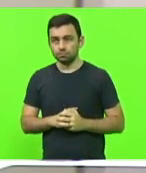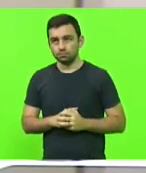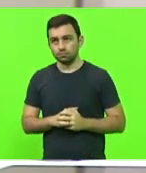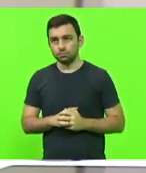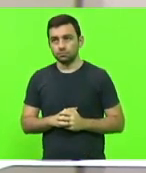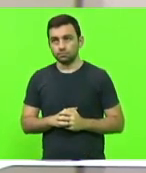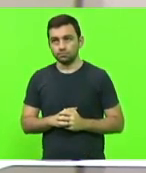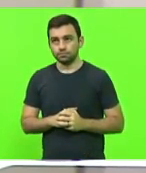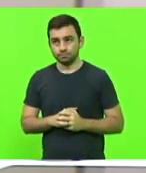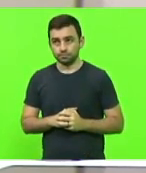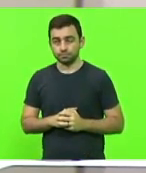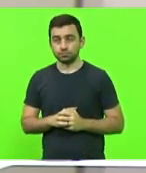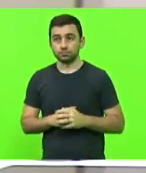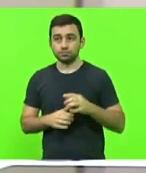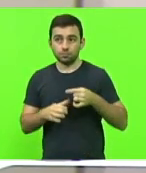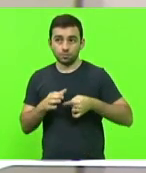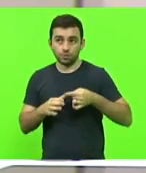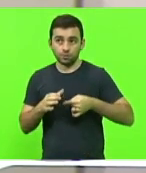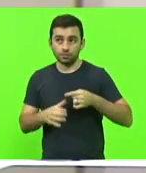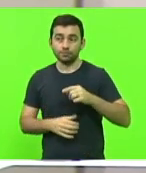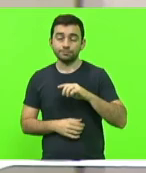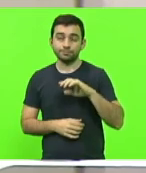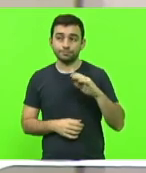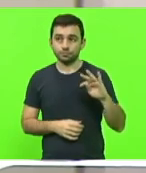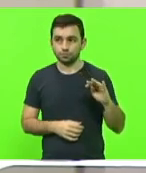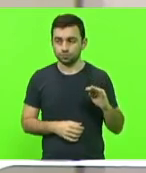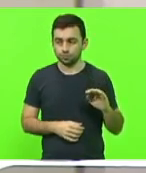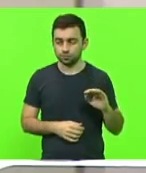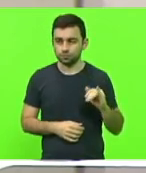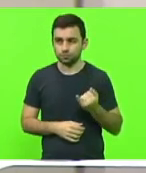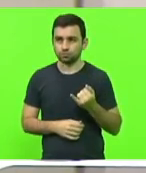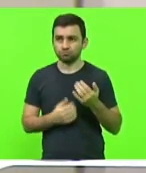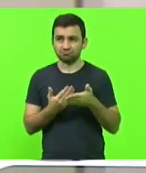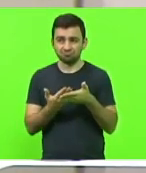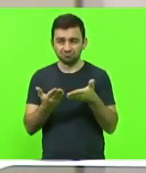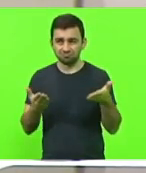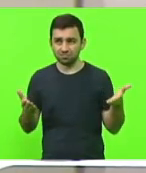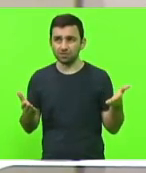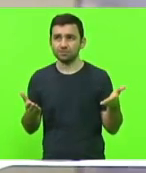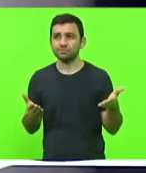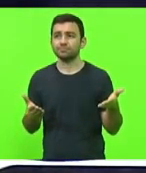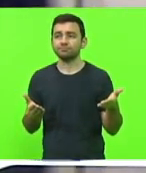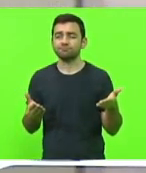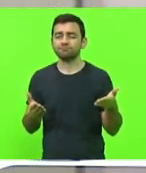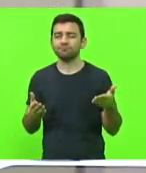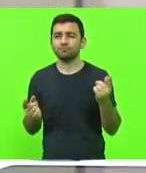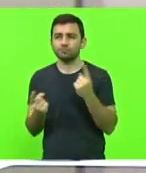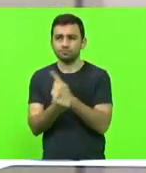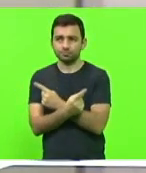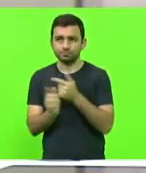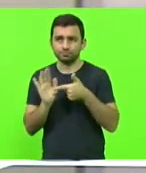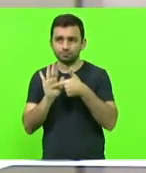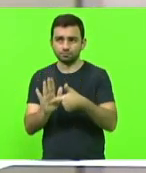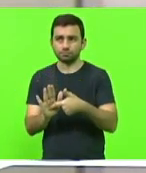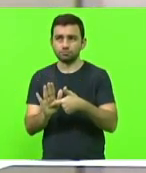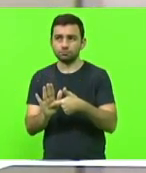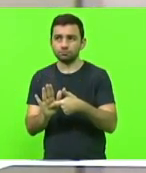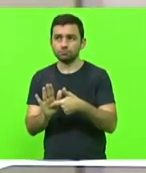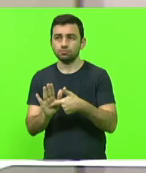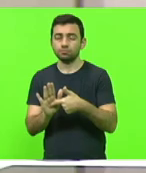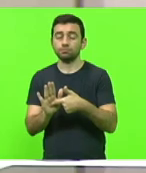que a Comissão de Constituição e Justiça apresentou parecer contrário às seguintes matérias, a que a